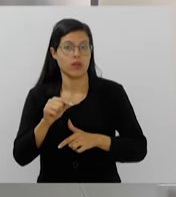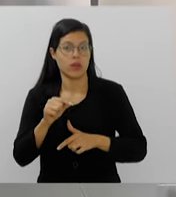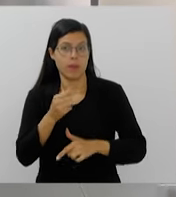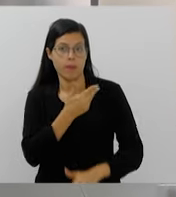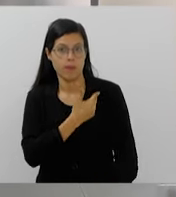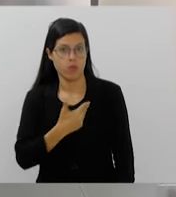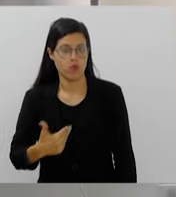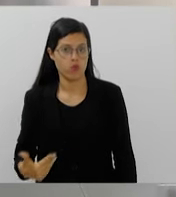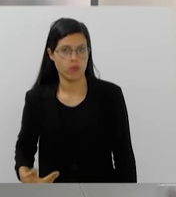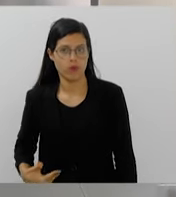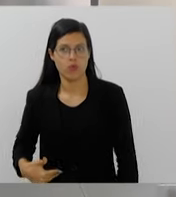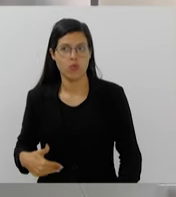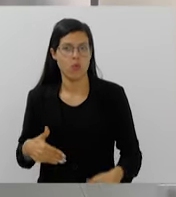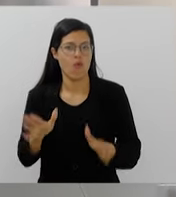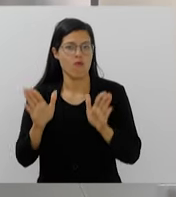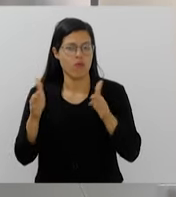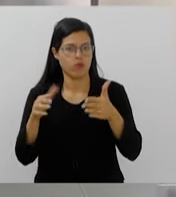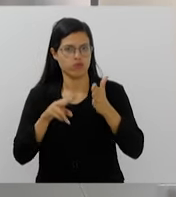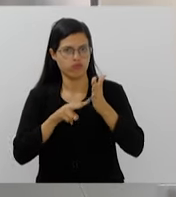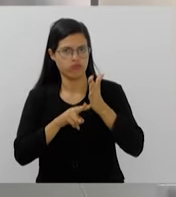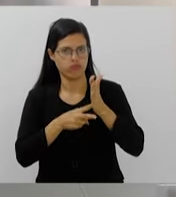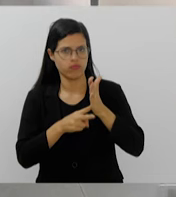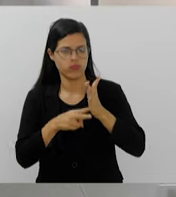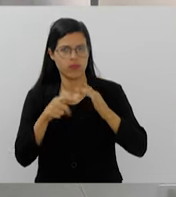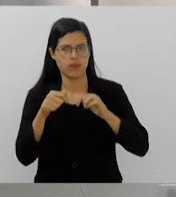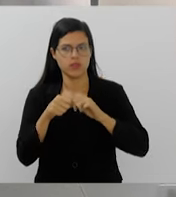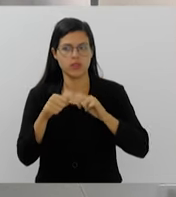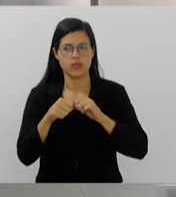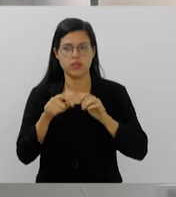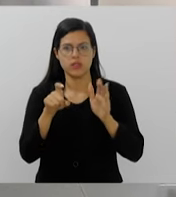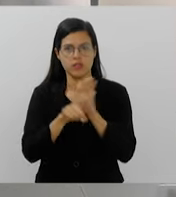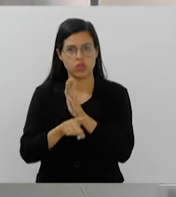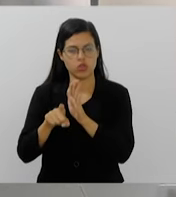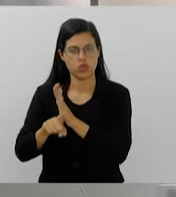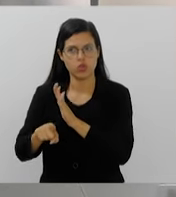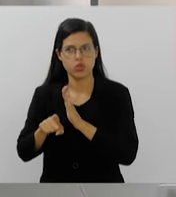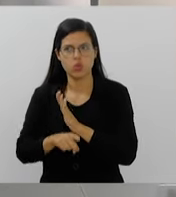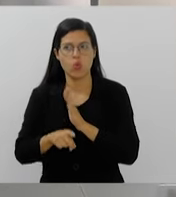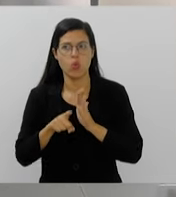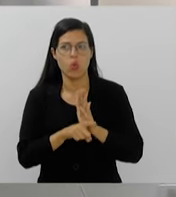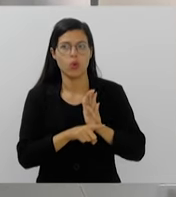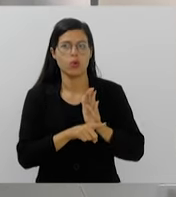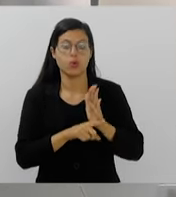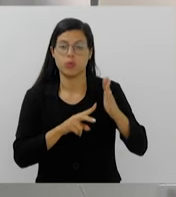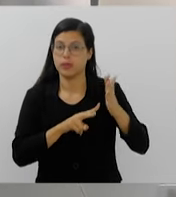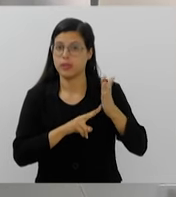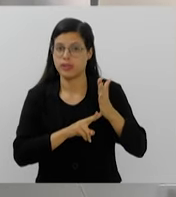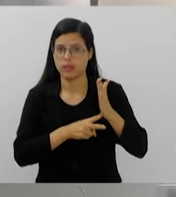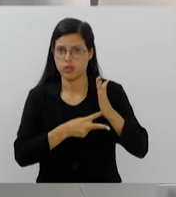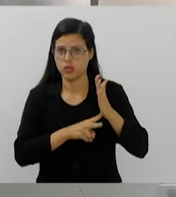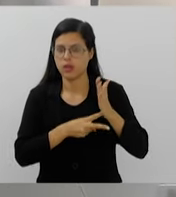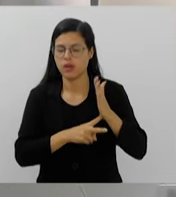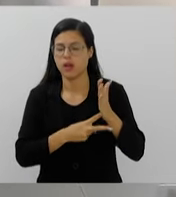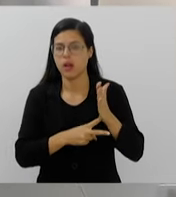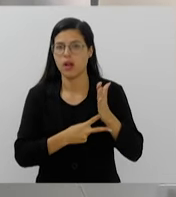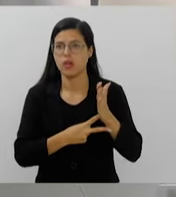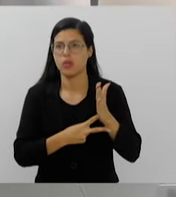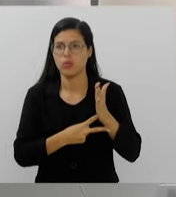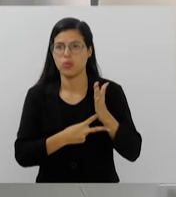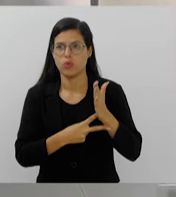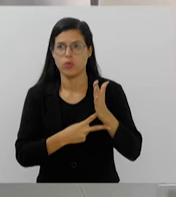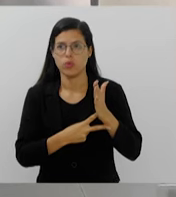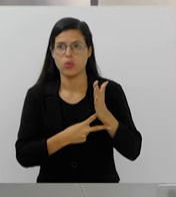dos sindicatos para fazer esse desconto, toda a tramitação do sindiconto e dos descontos sindicais que incide